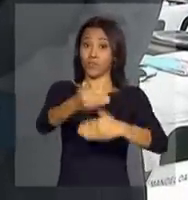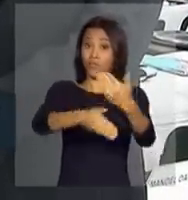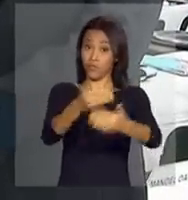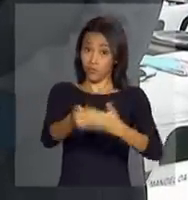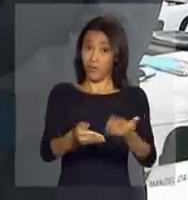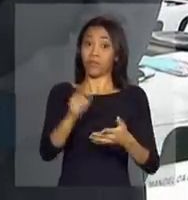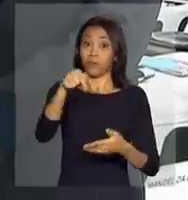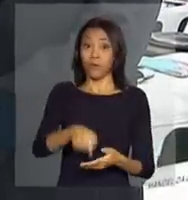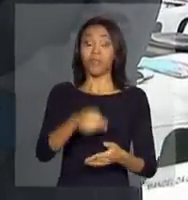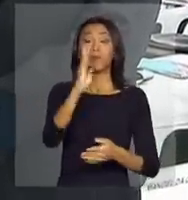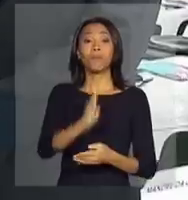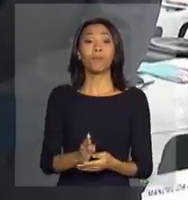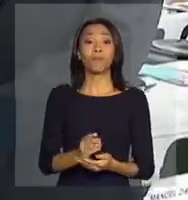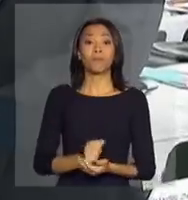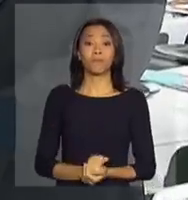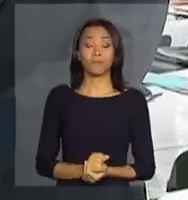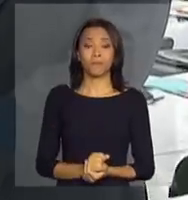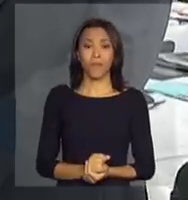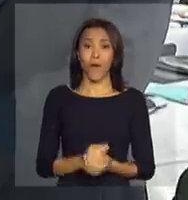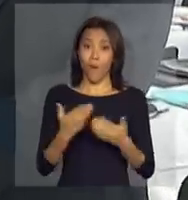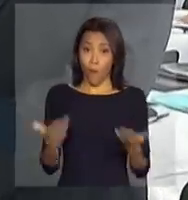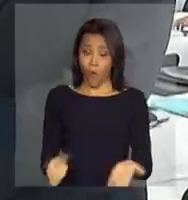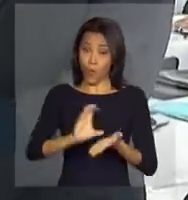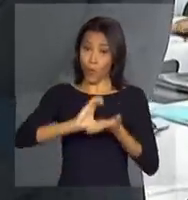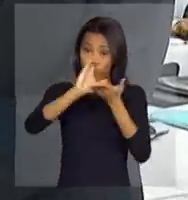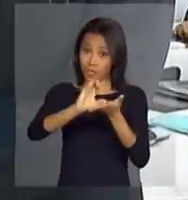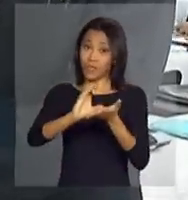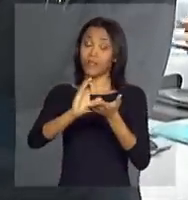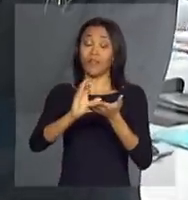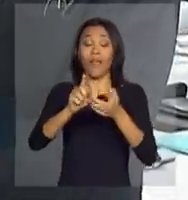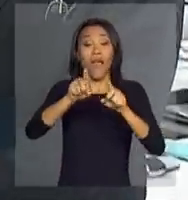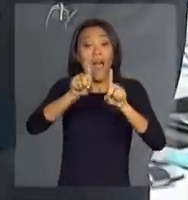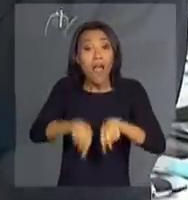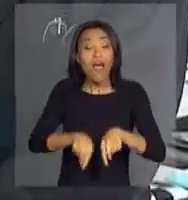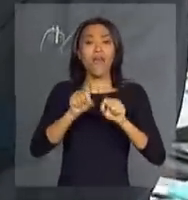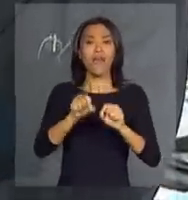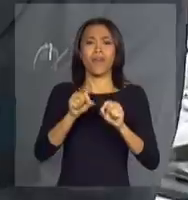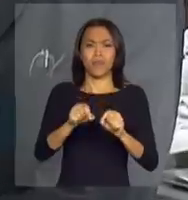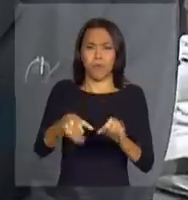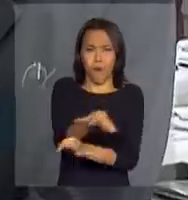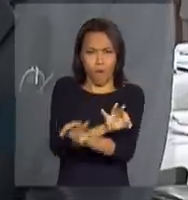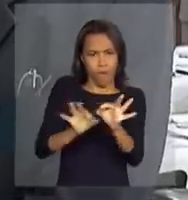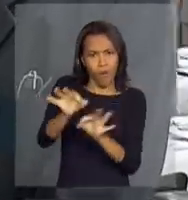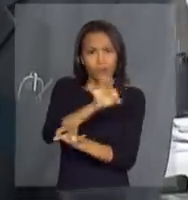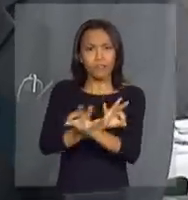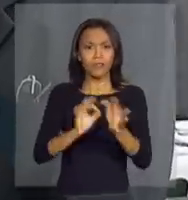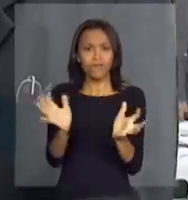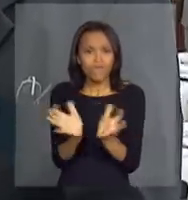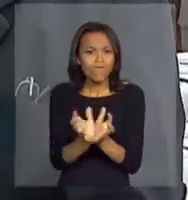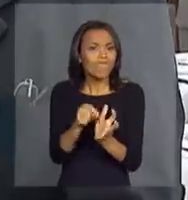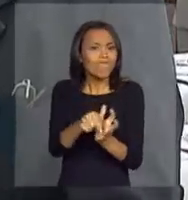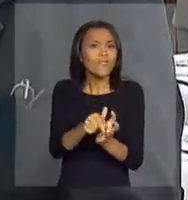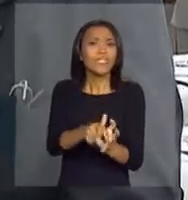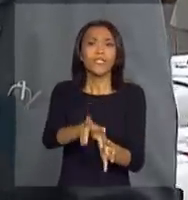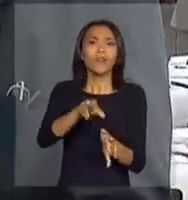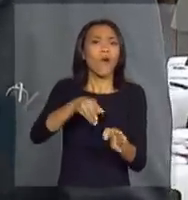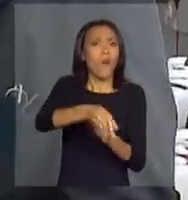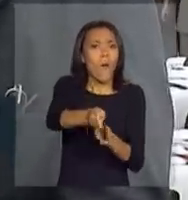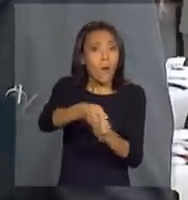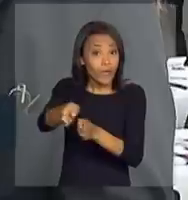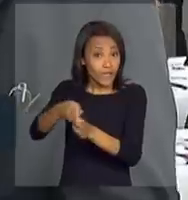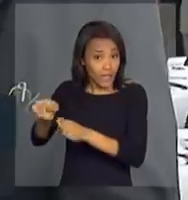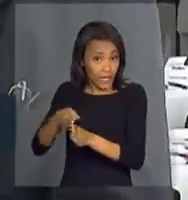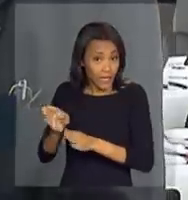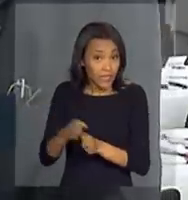tecnológico no país Olha o conselho de um modo geral é é uma uma estrutura que estabelece as conexões entre os